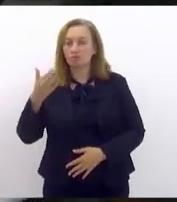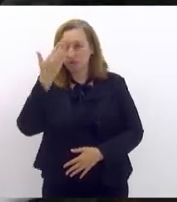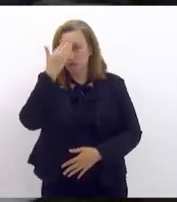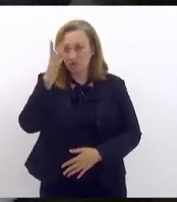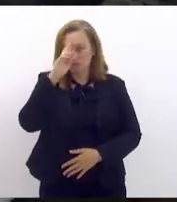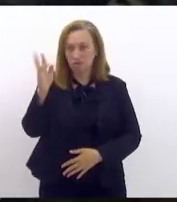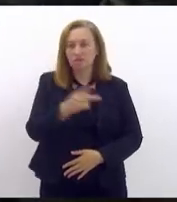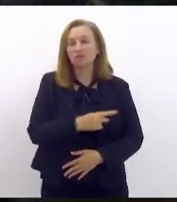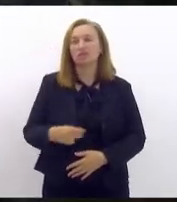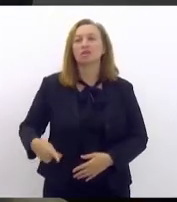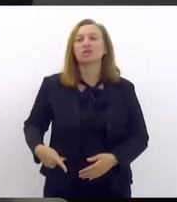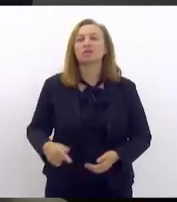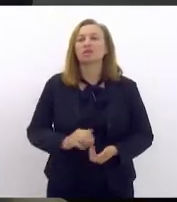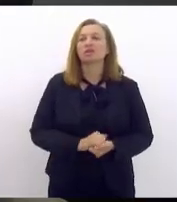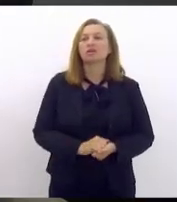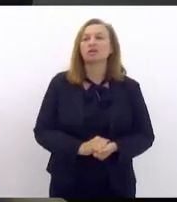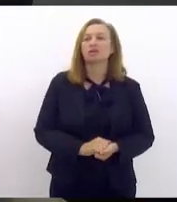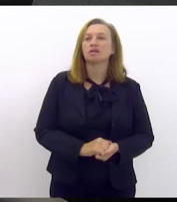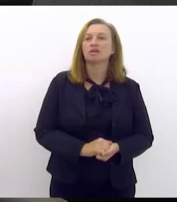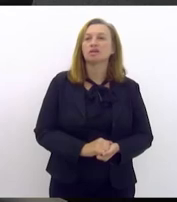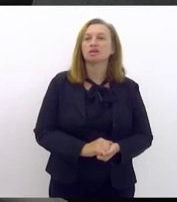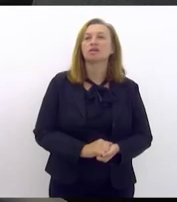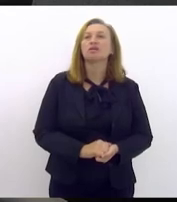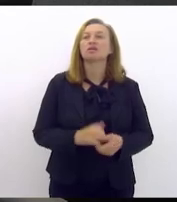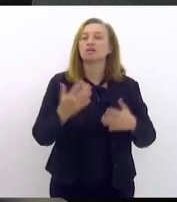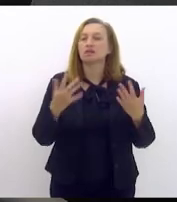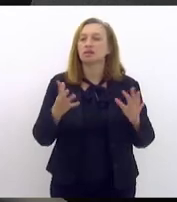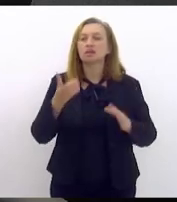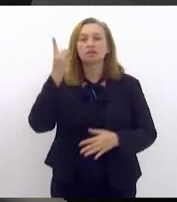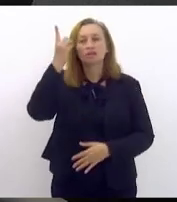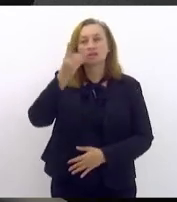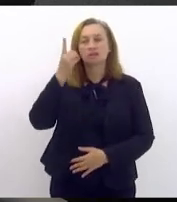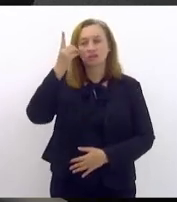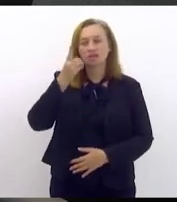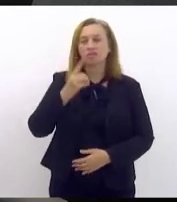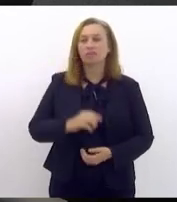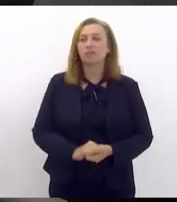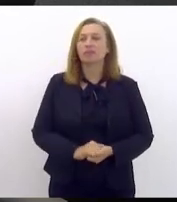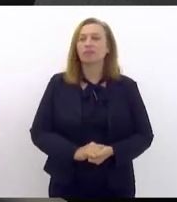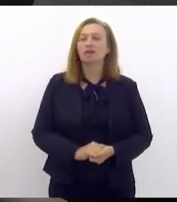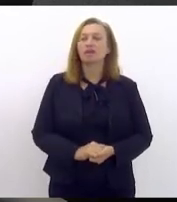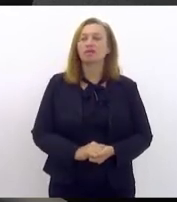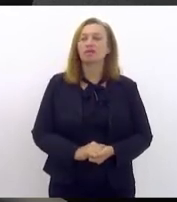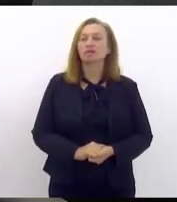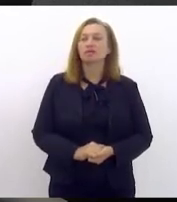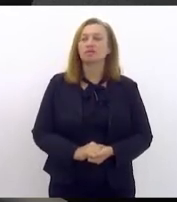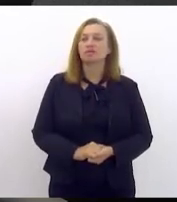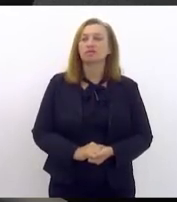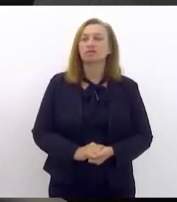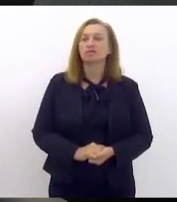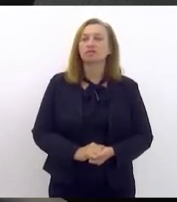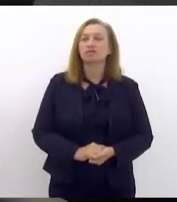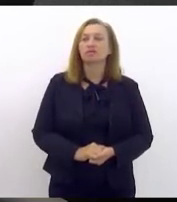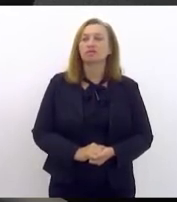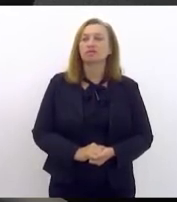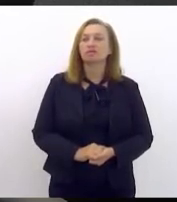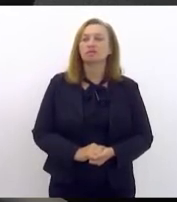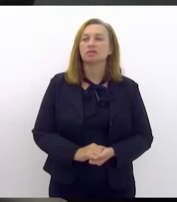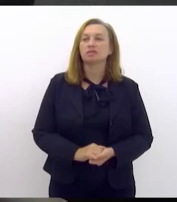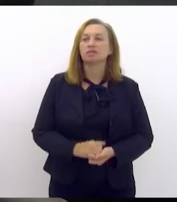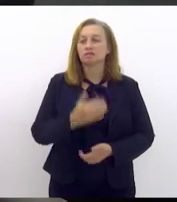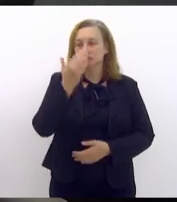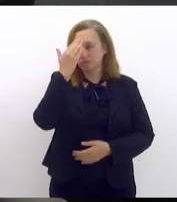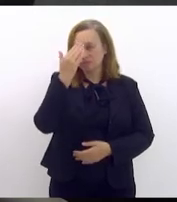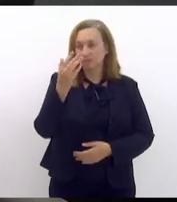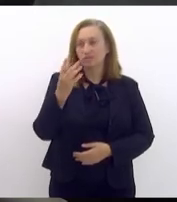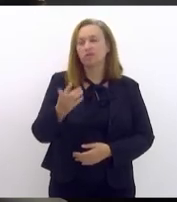presidente. Valeu, deputado. Tá. Obrigado aí, deputado Andrezinho,